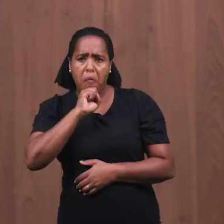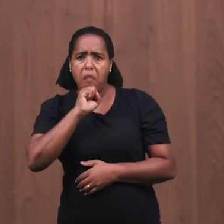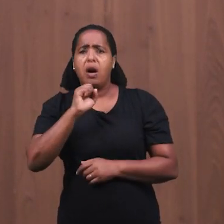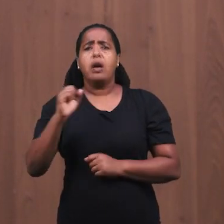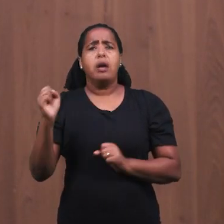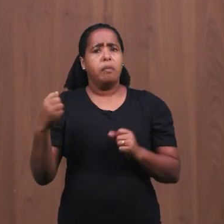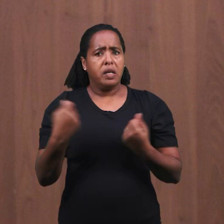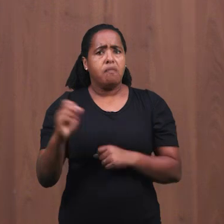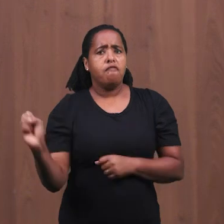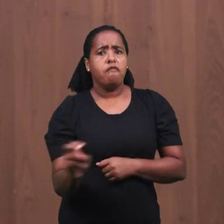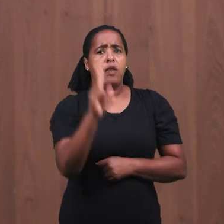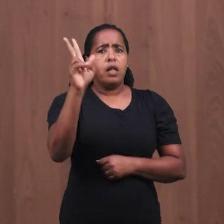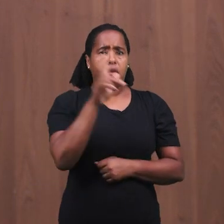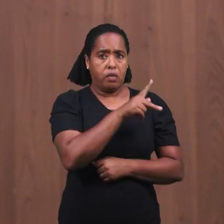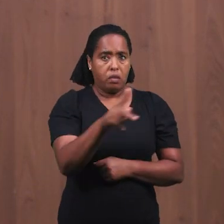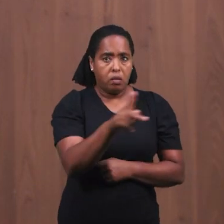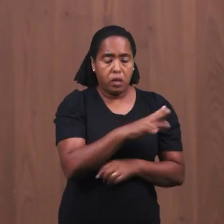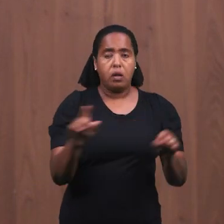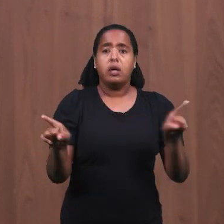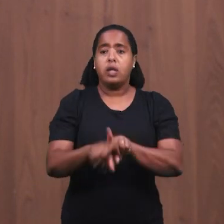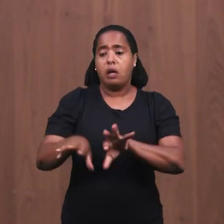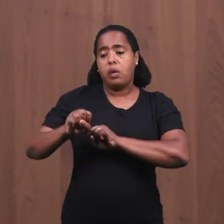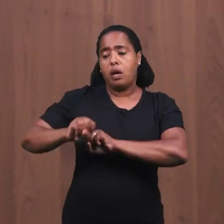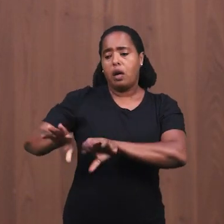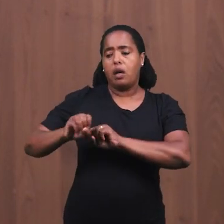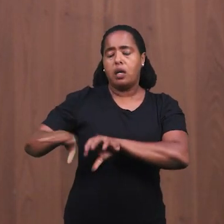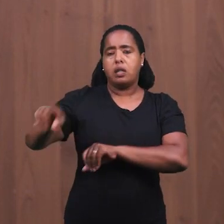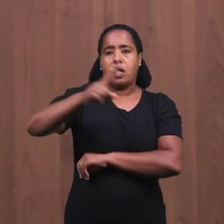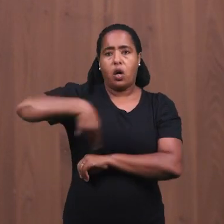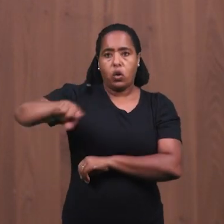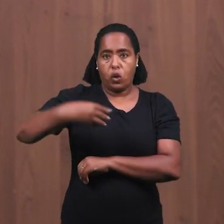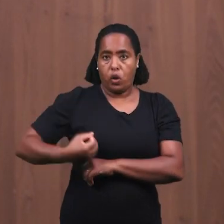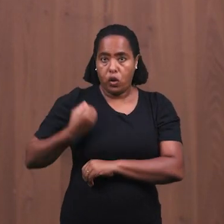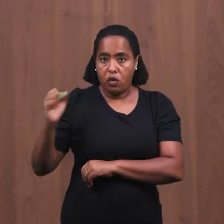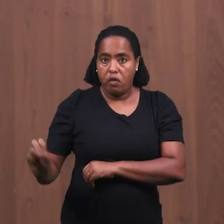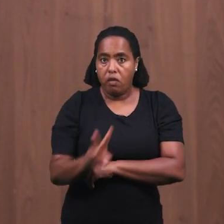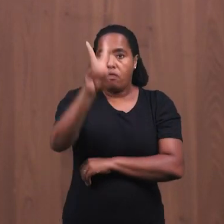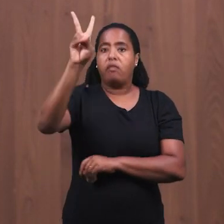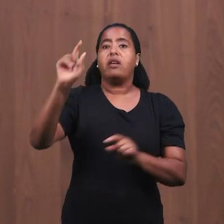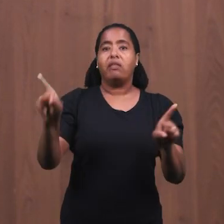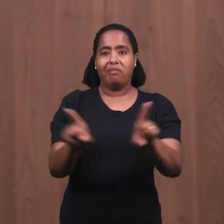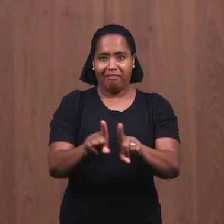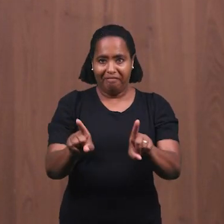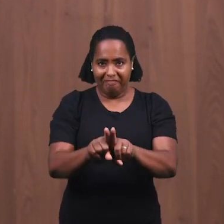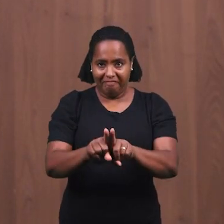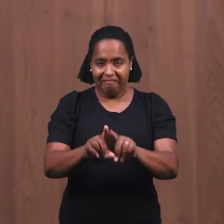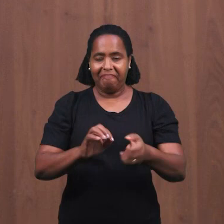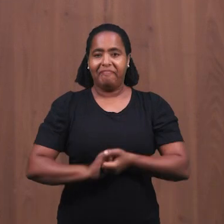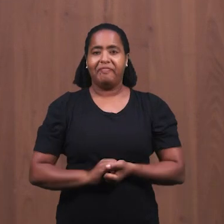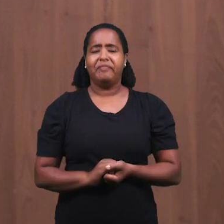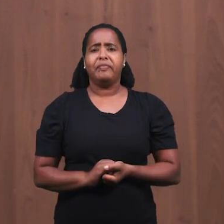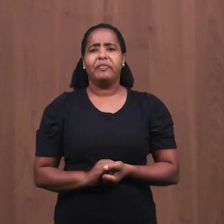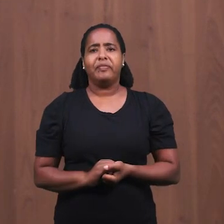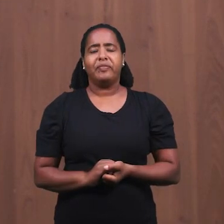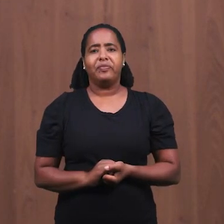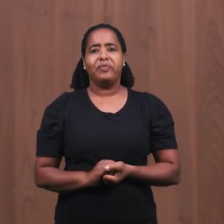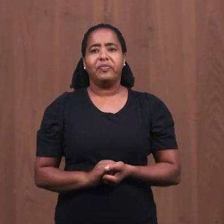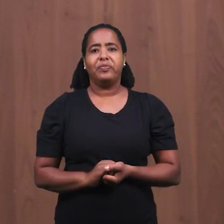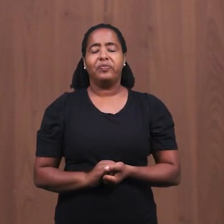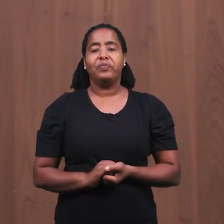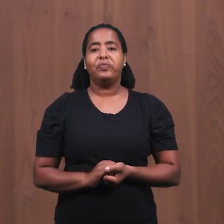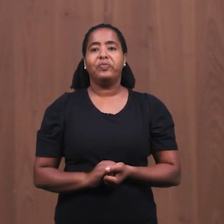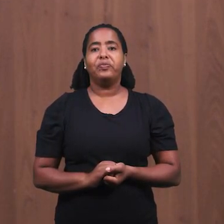precisamos valorizar os professores e ensinar os nossos filhos a valorizá-los também. Um